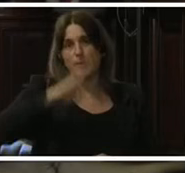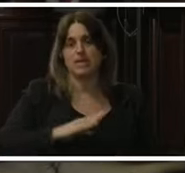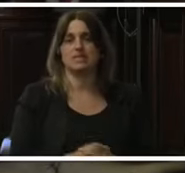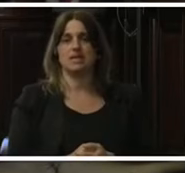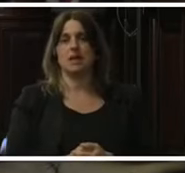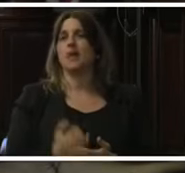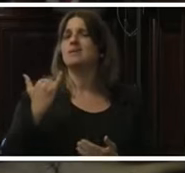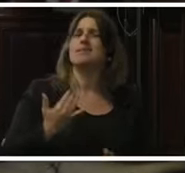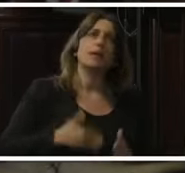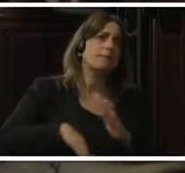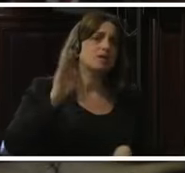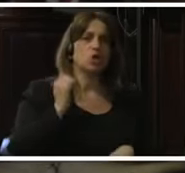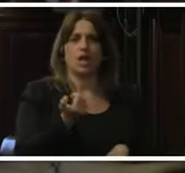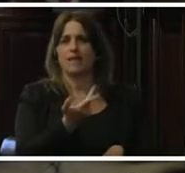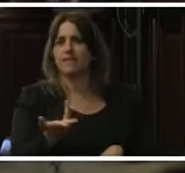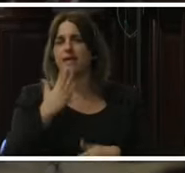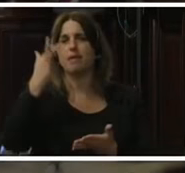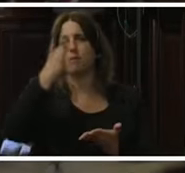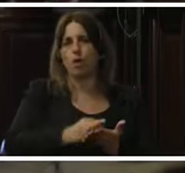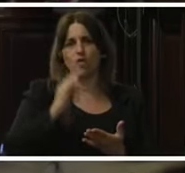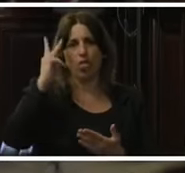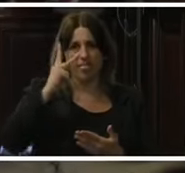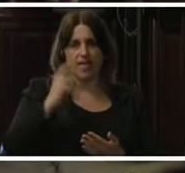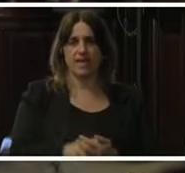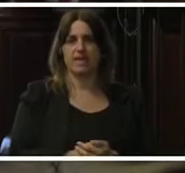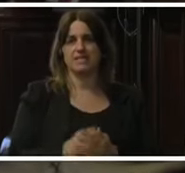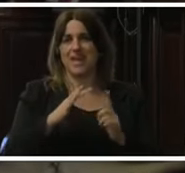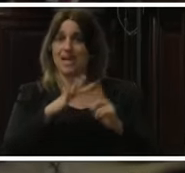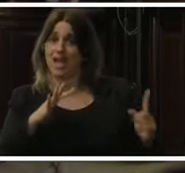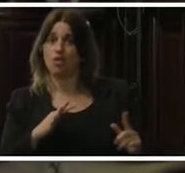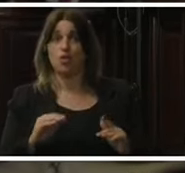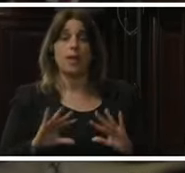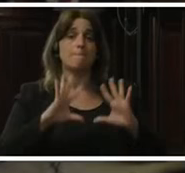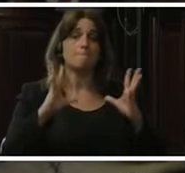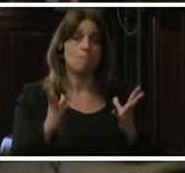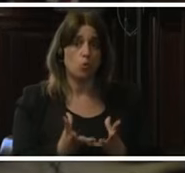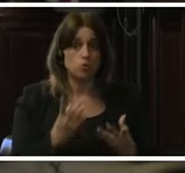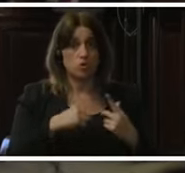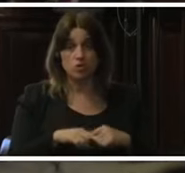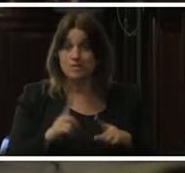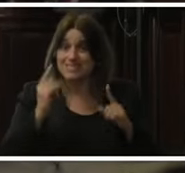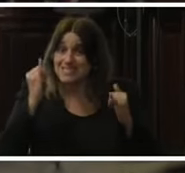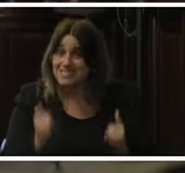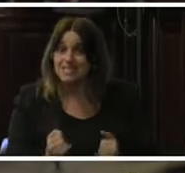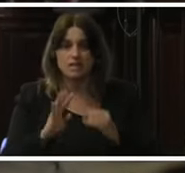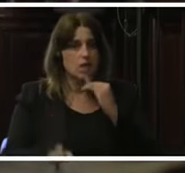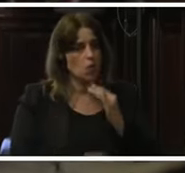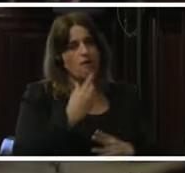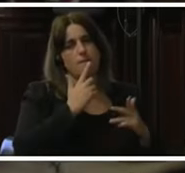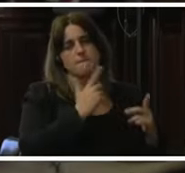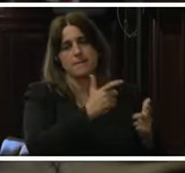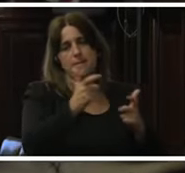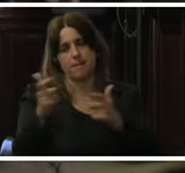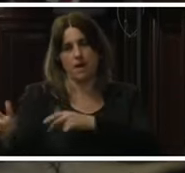maior quantidade de povos indígenas isolados do planeta ea iminência de que novos extermínio possam ocorrer